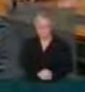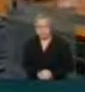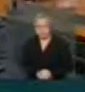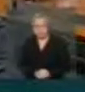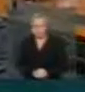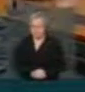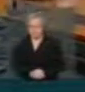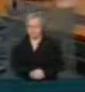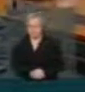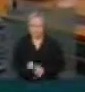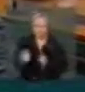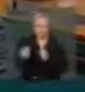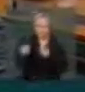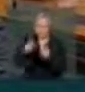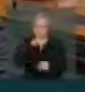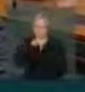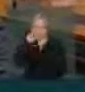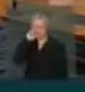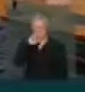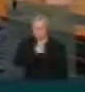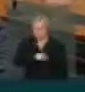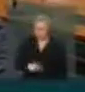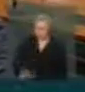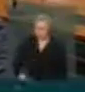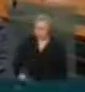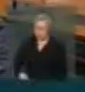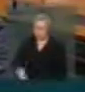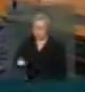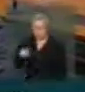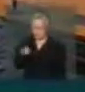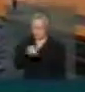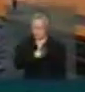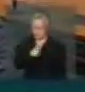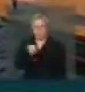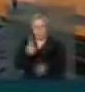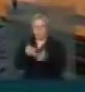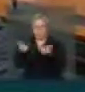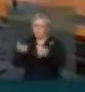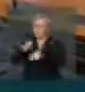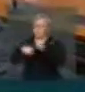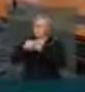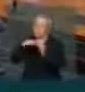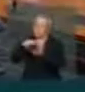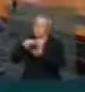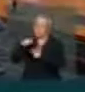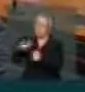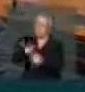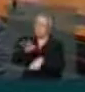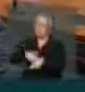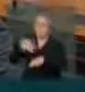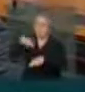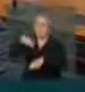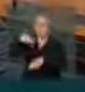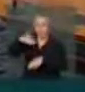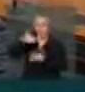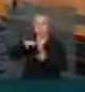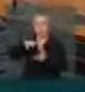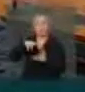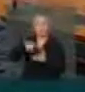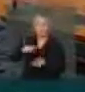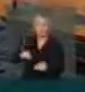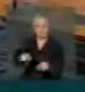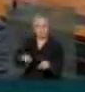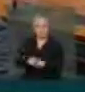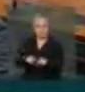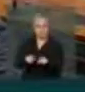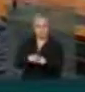Então, ministro e senhor João Batista, a gente tem um dos maiores mercados do mundo, tem um dos maiores custos do mundo, com